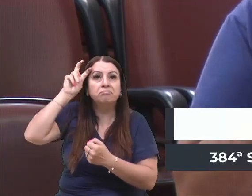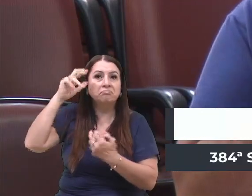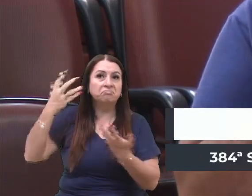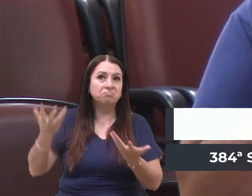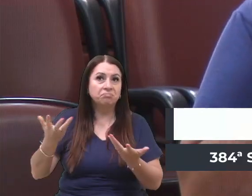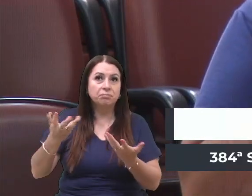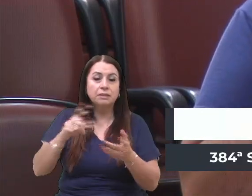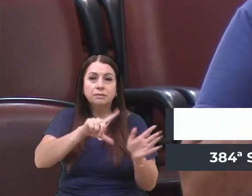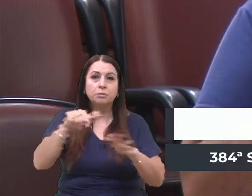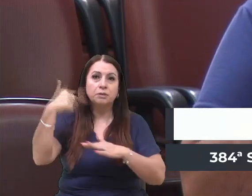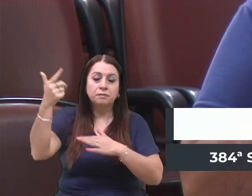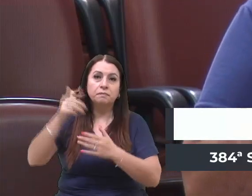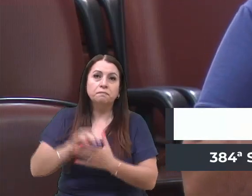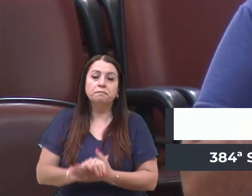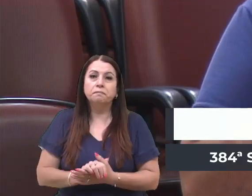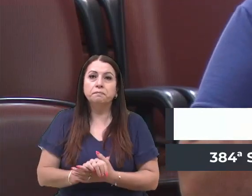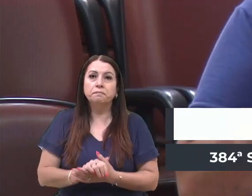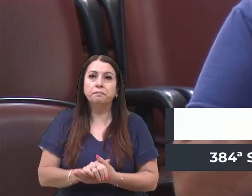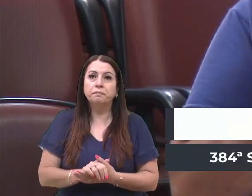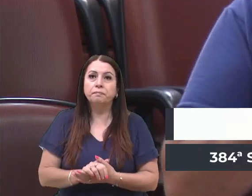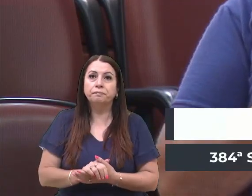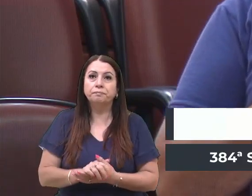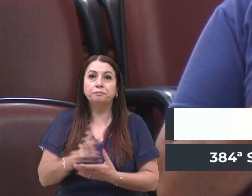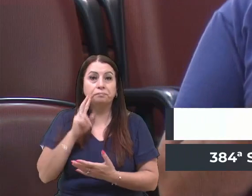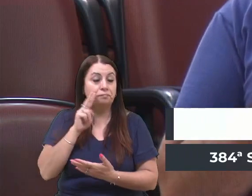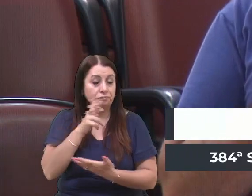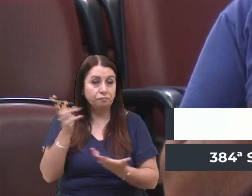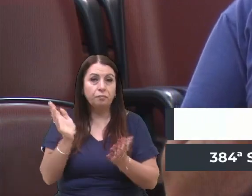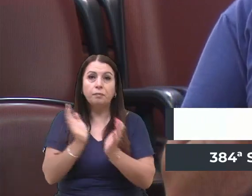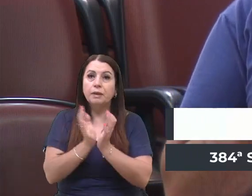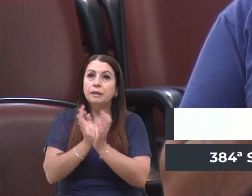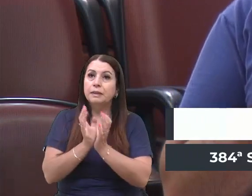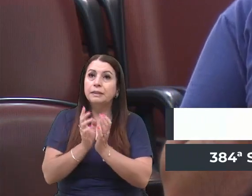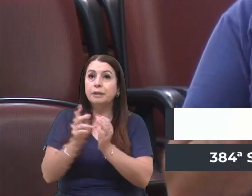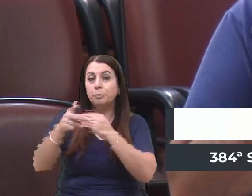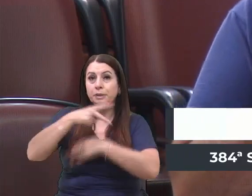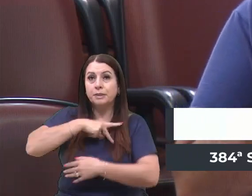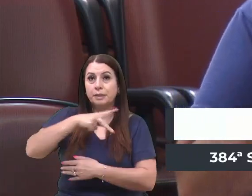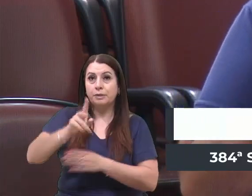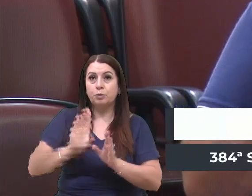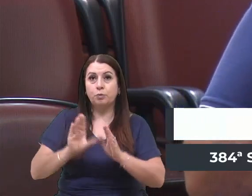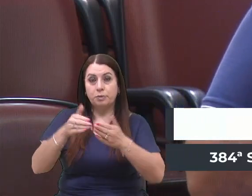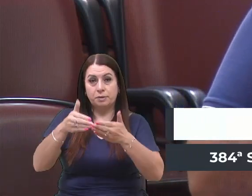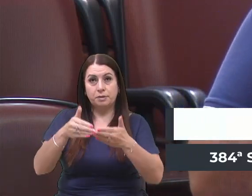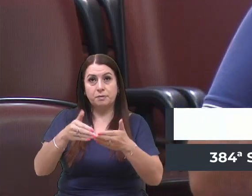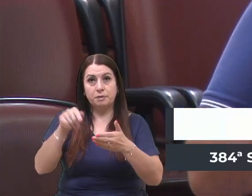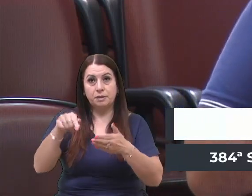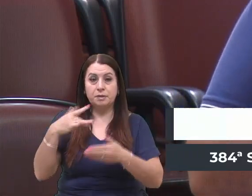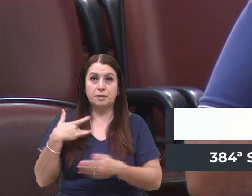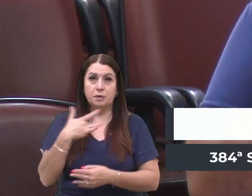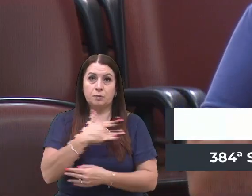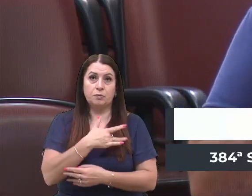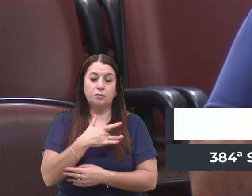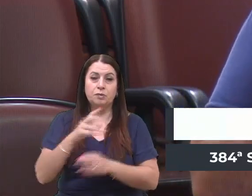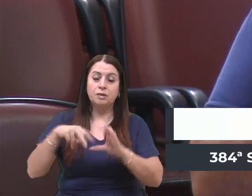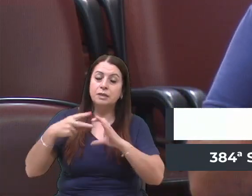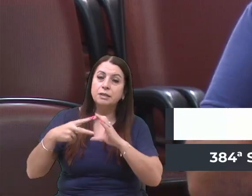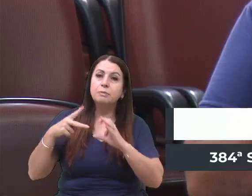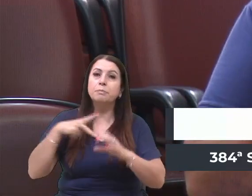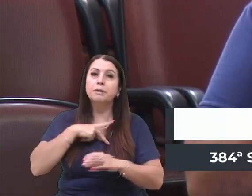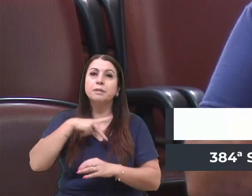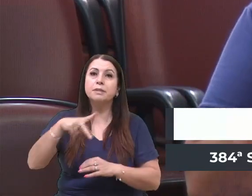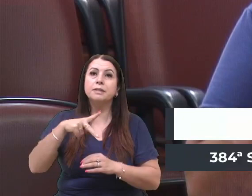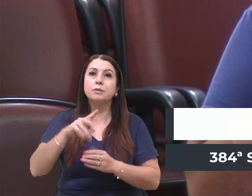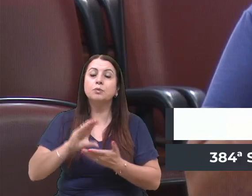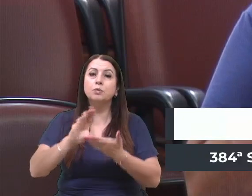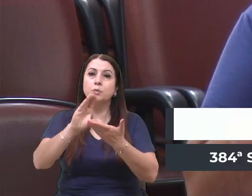semana que vem. Olha, colegas, nós temos o presidente da Comissão de Saúde da Câmara, nós temos o presidente do Conselho